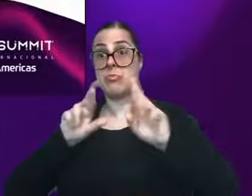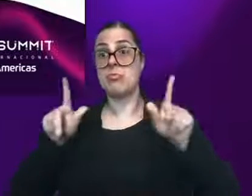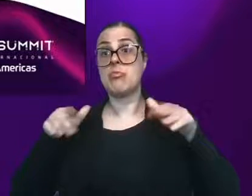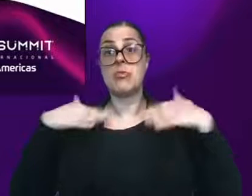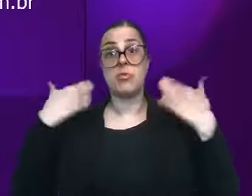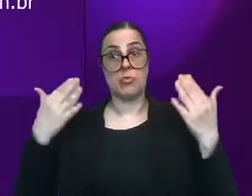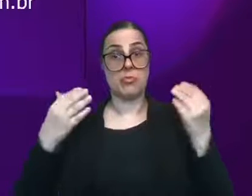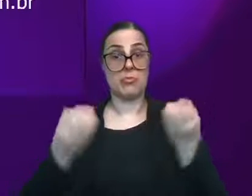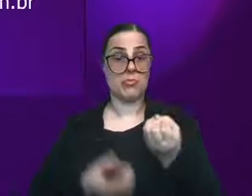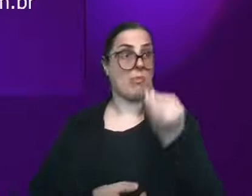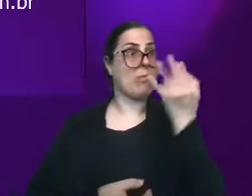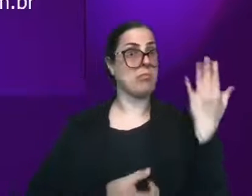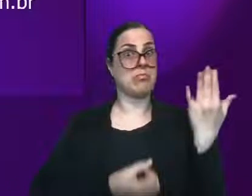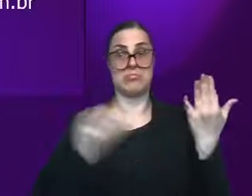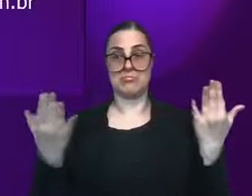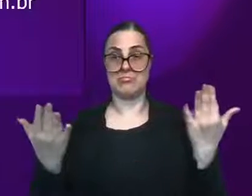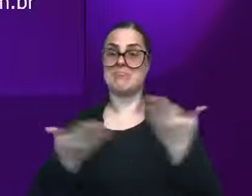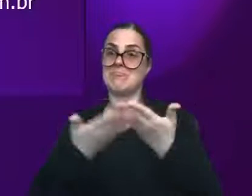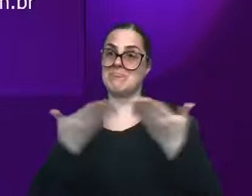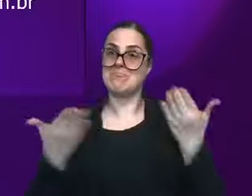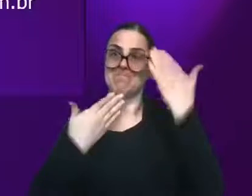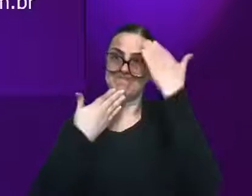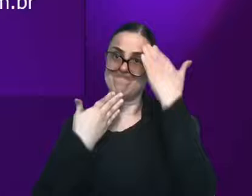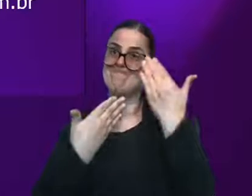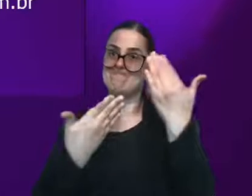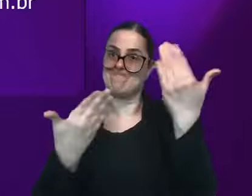Paracelso. Muito obrigado a todos.